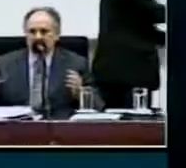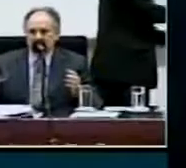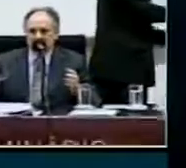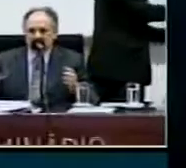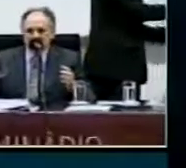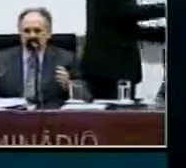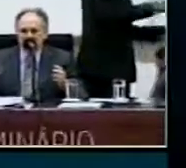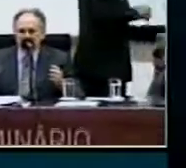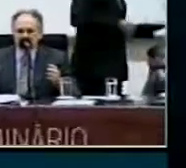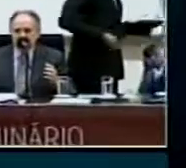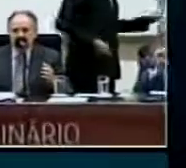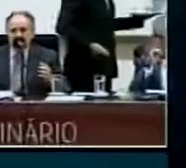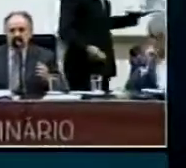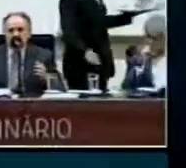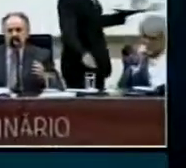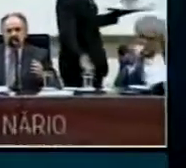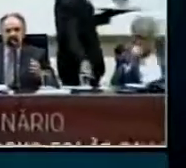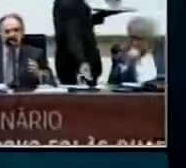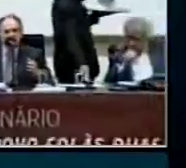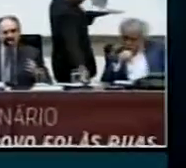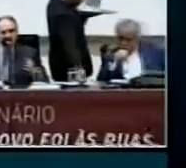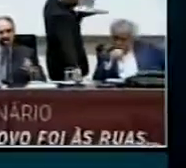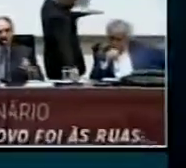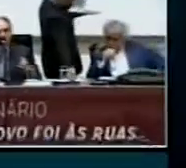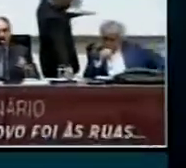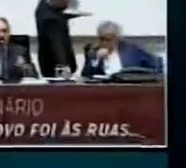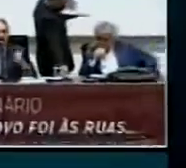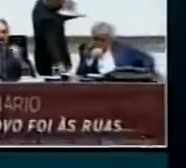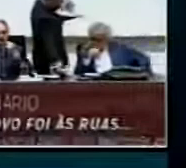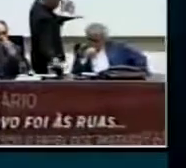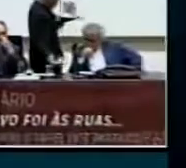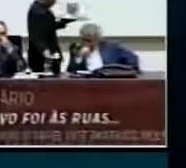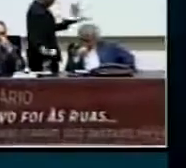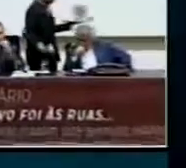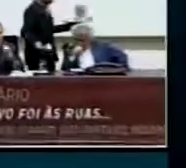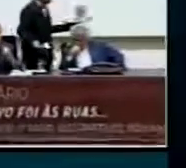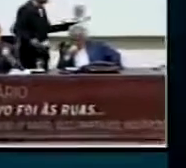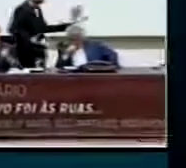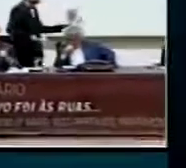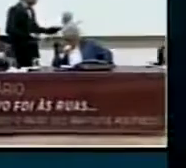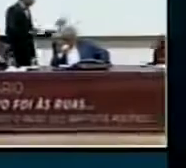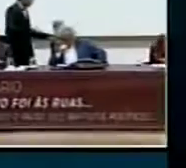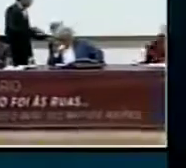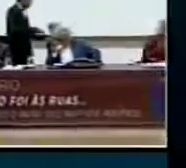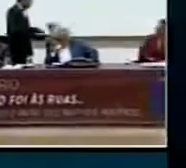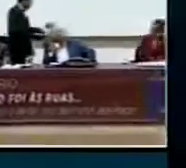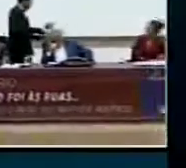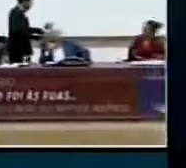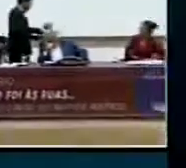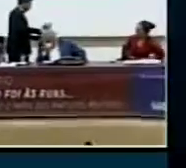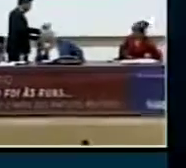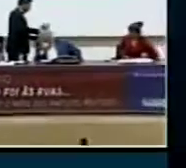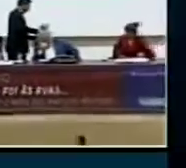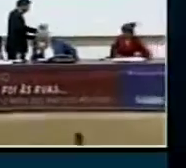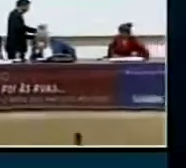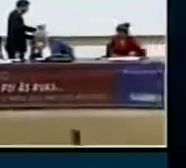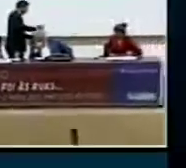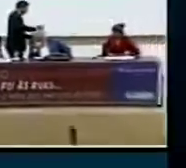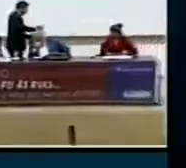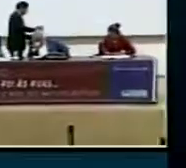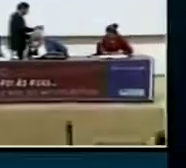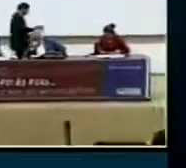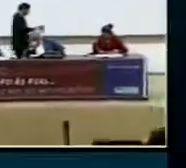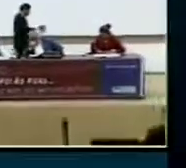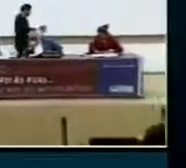E o que corresponde à líquida com a bruta na proposta original teria que ter 19%. E quando coloca as emendas impositivas é